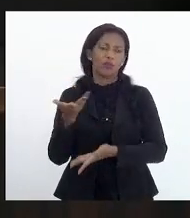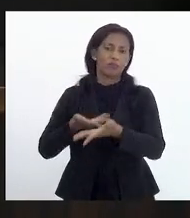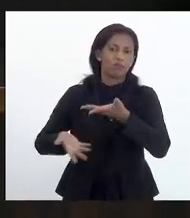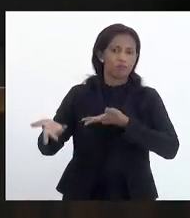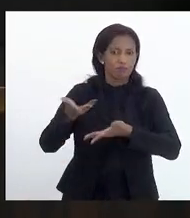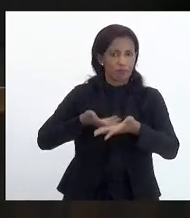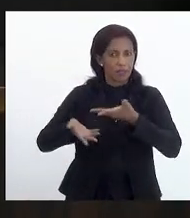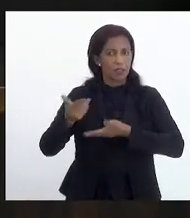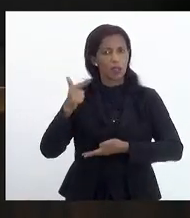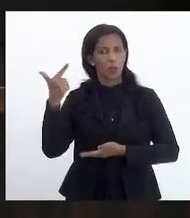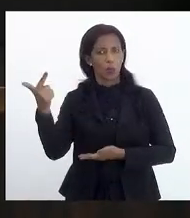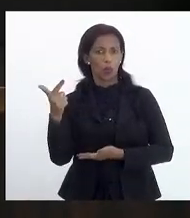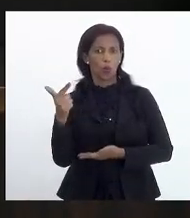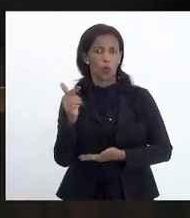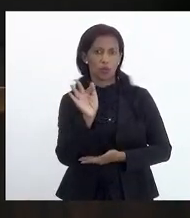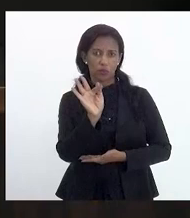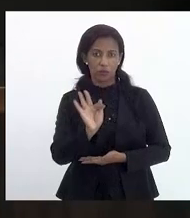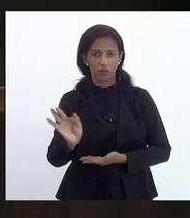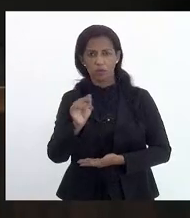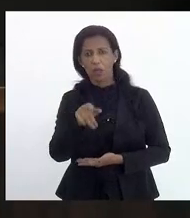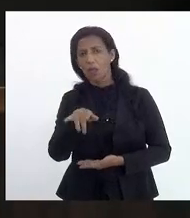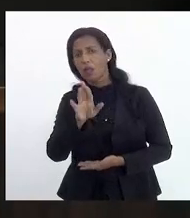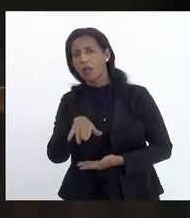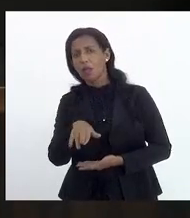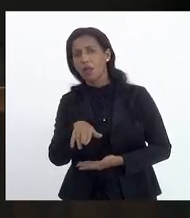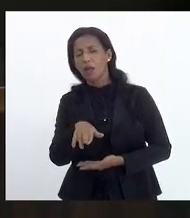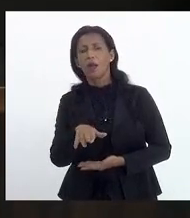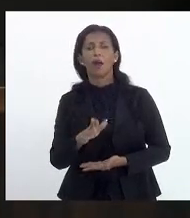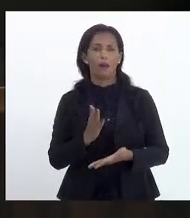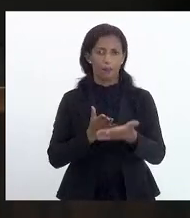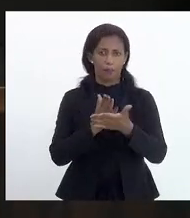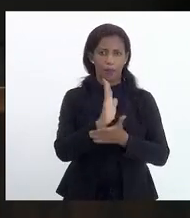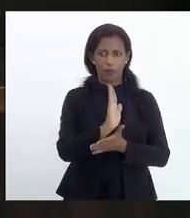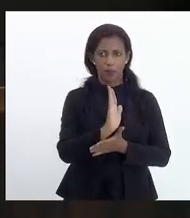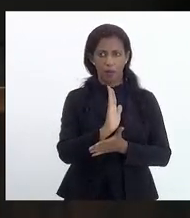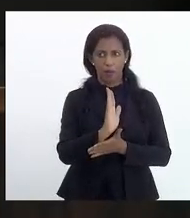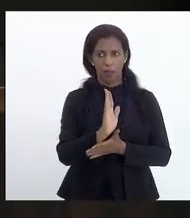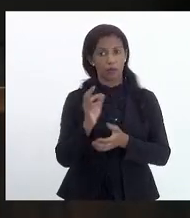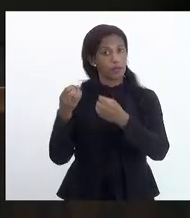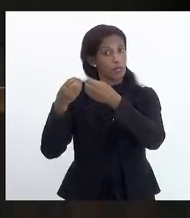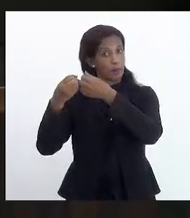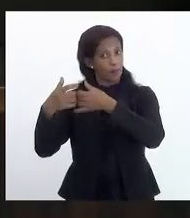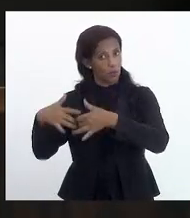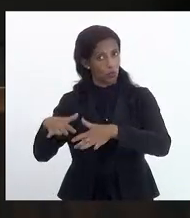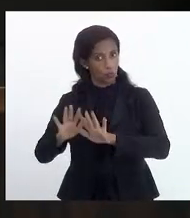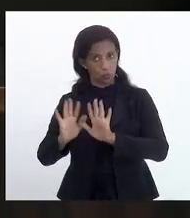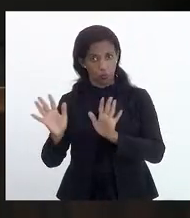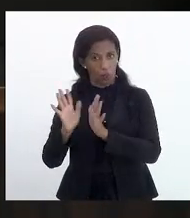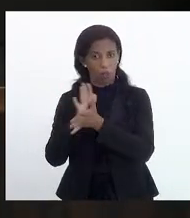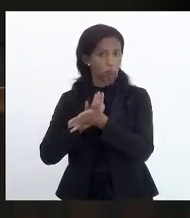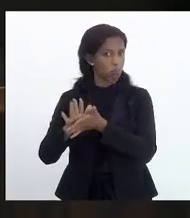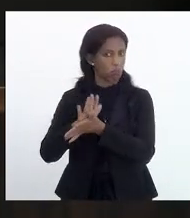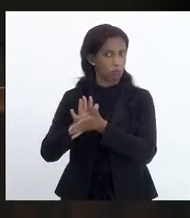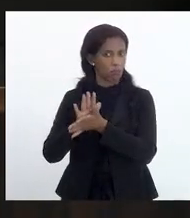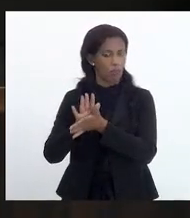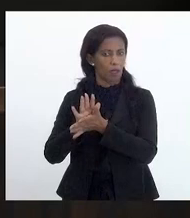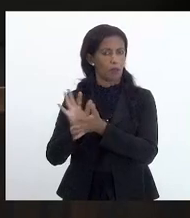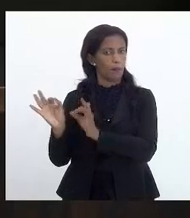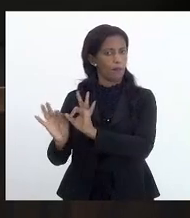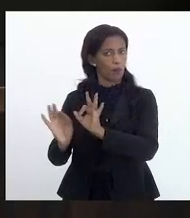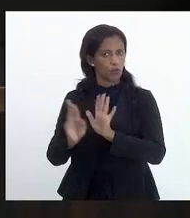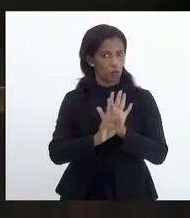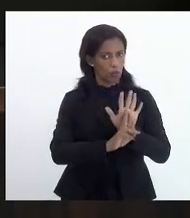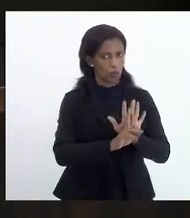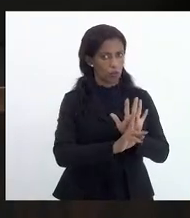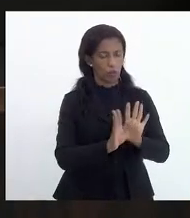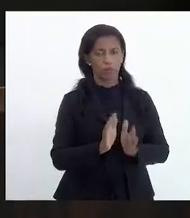universidades, ok? Senhores, que aprovam, maneira como estão aprovados, sem prejuízo de trazermos um projeto de resolução.